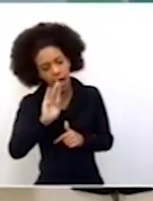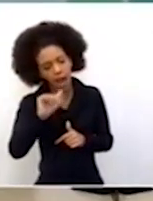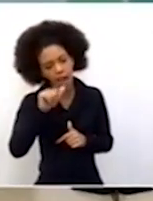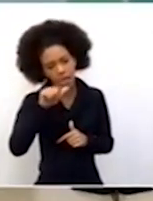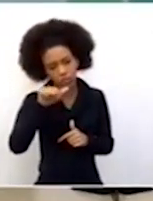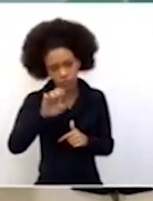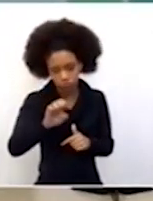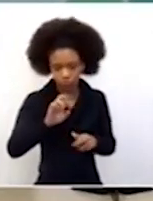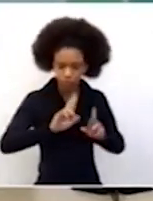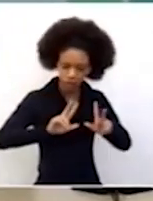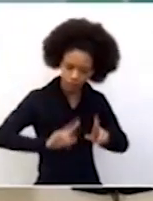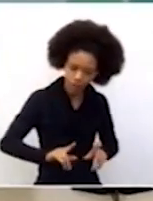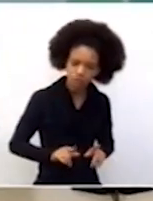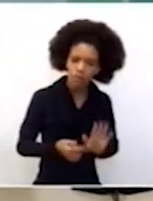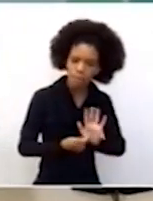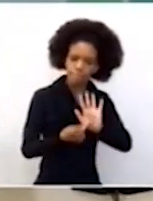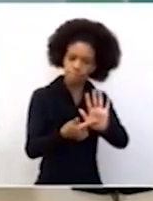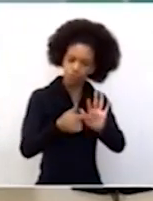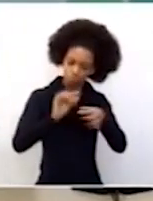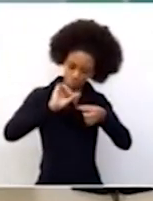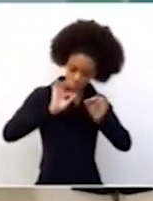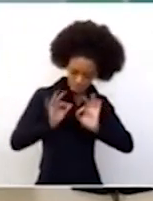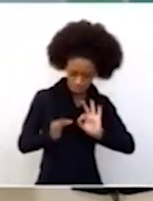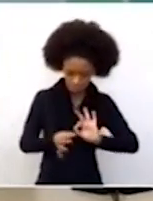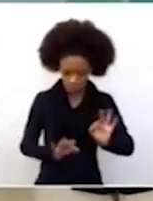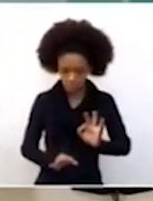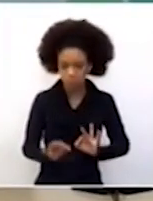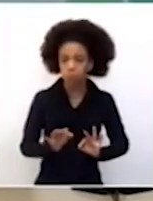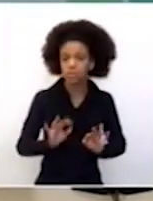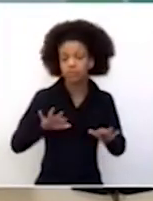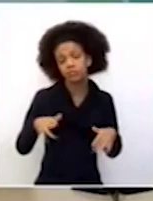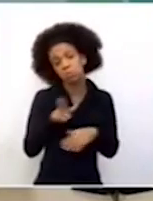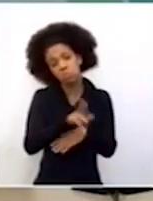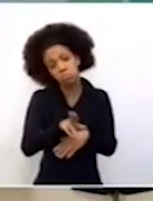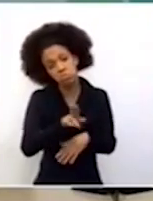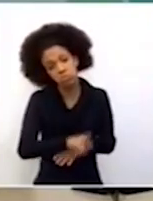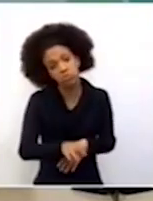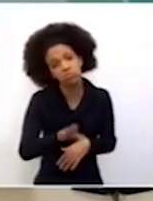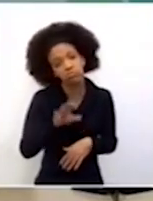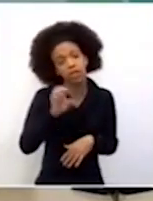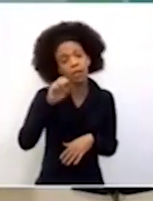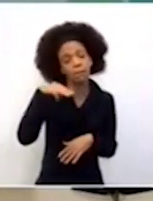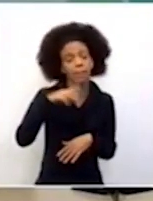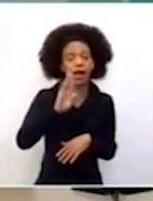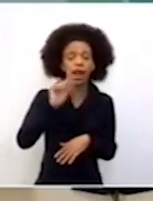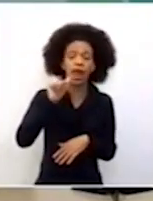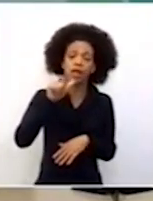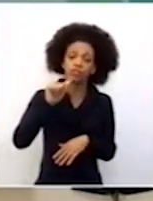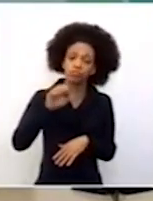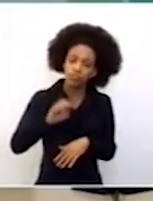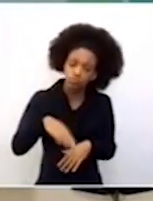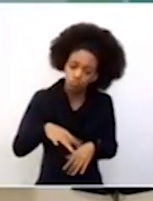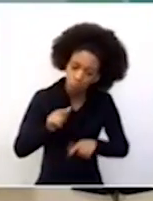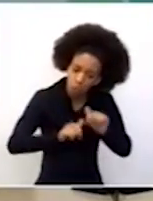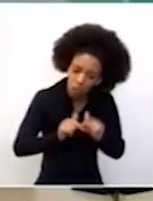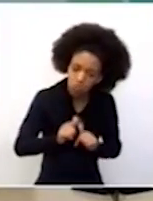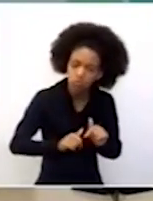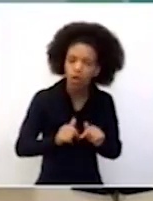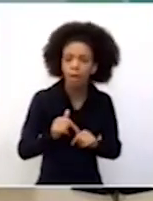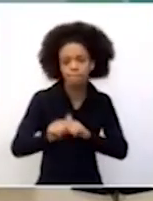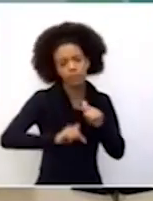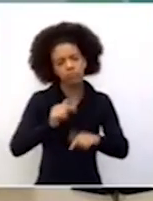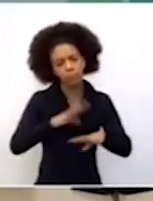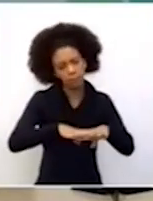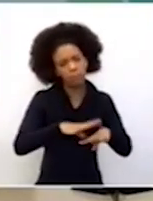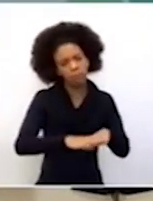de diferentes posições. Olha, né? Então, ela está usando embalagens dos produtos para trabalhar matemática. Exatamente. Bem bacana